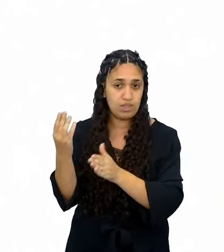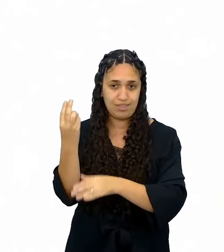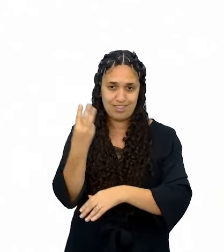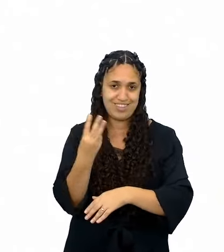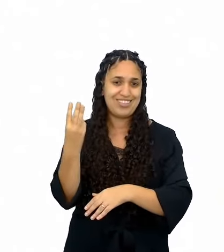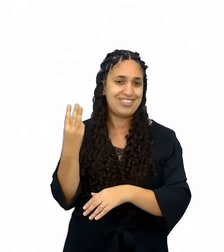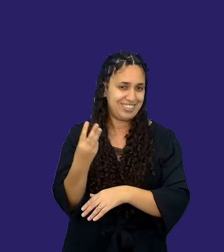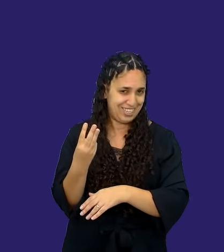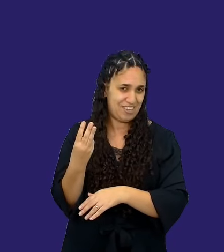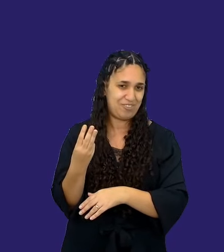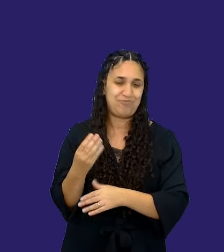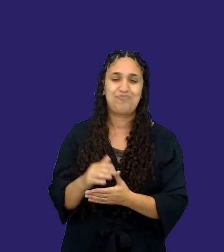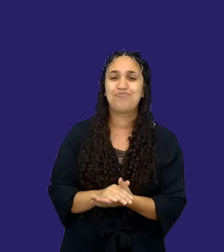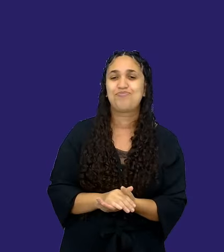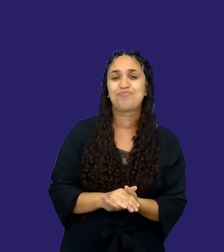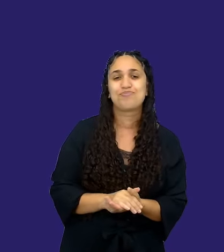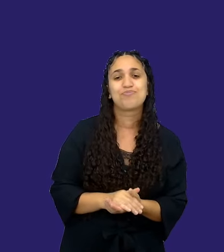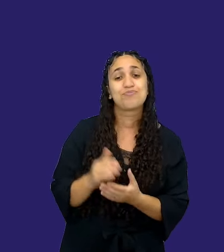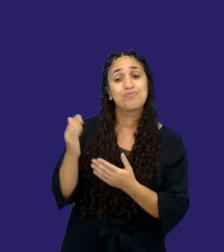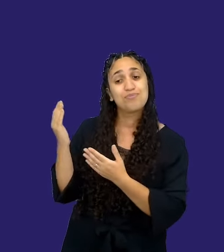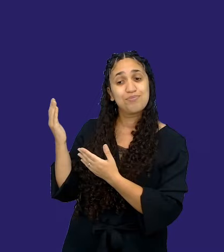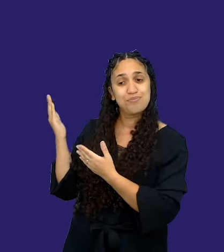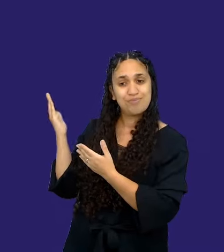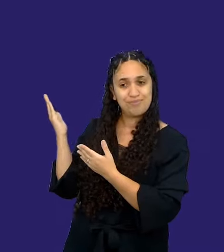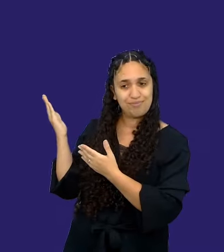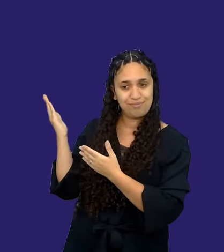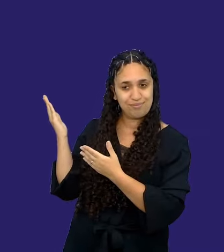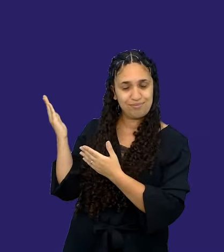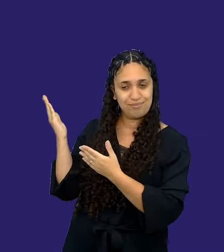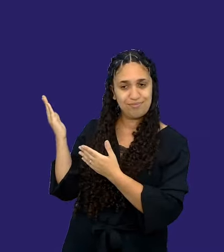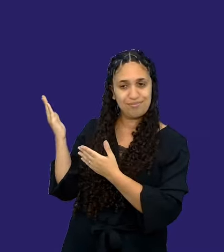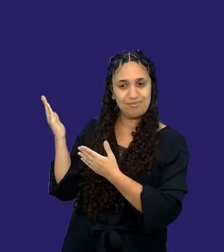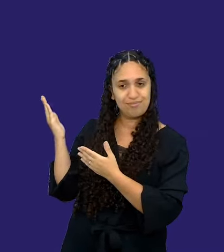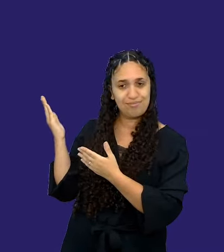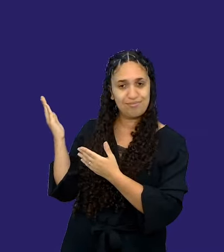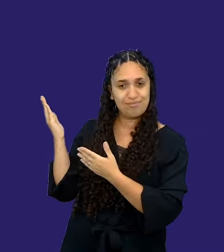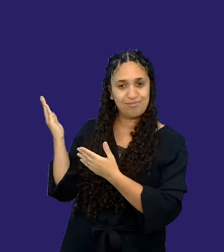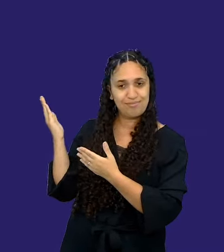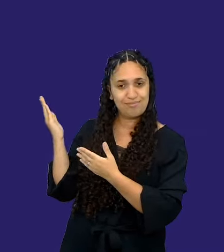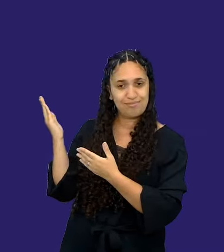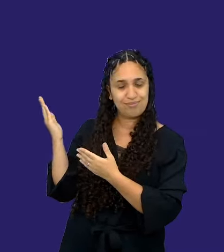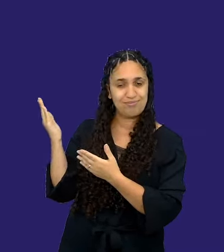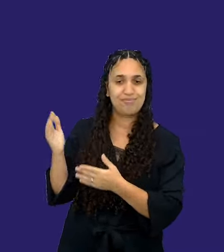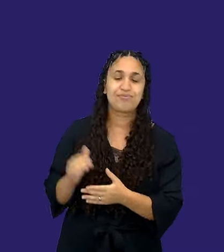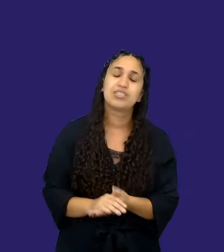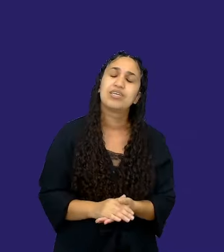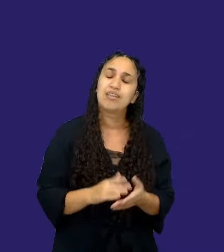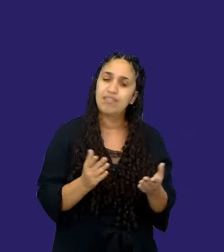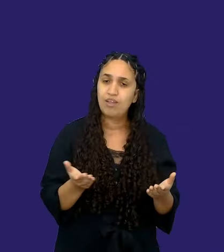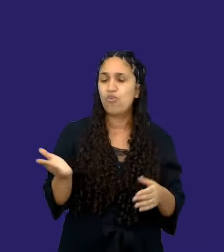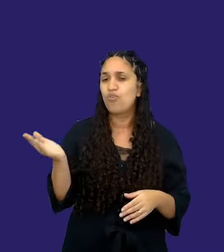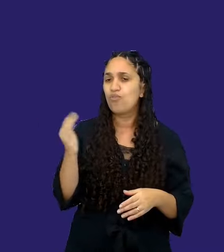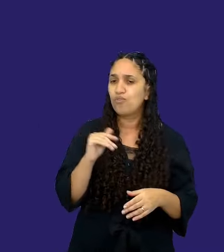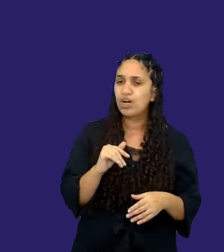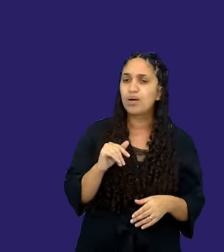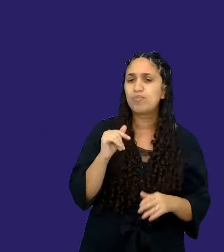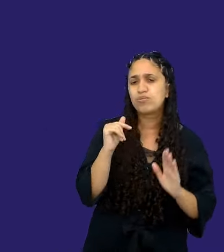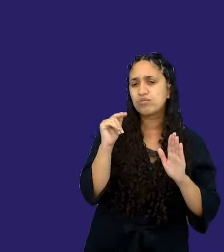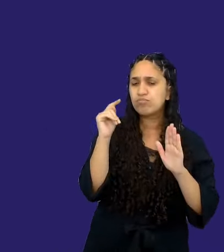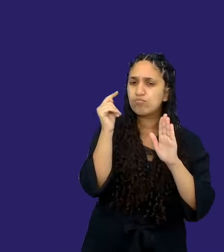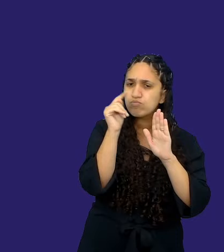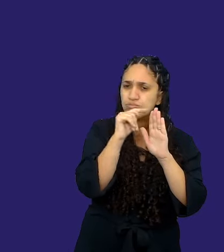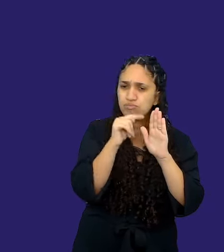Bem, vamos, então, apontar algumas sugestões de atividades que podem ser desenvolvidas na